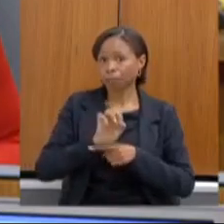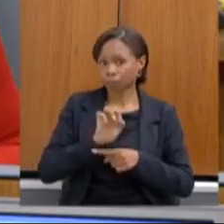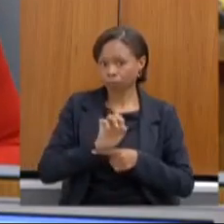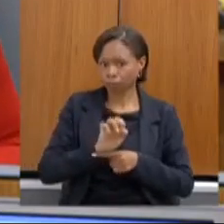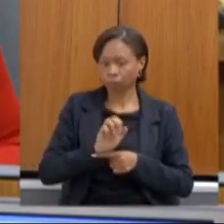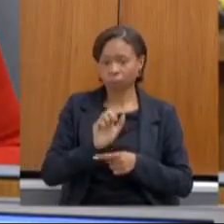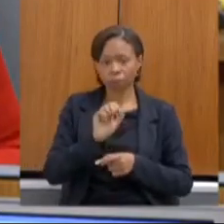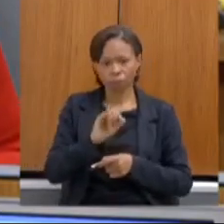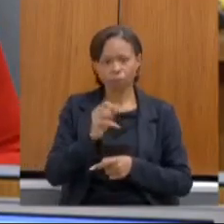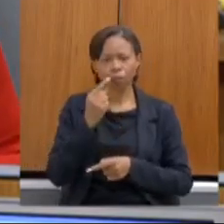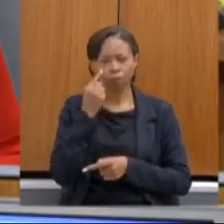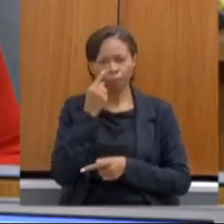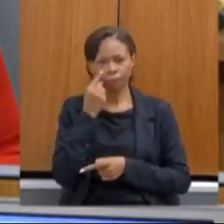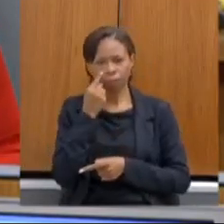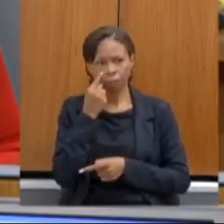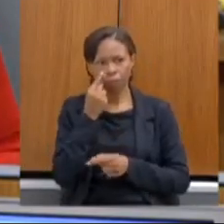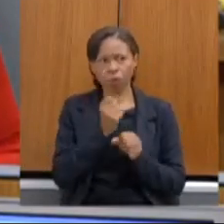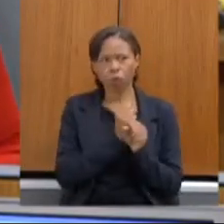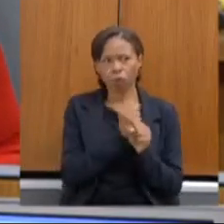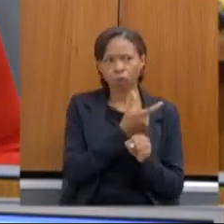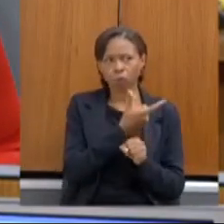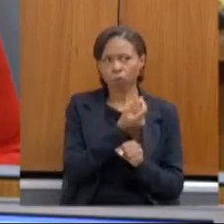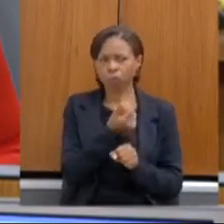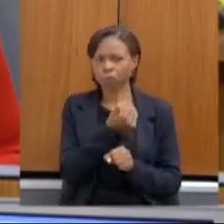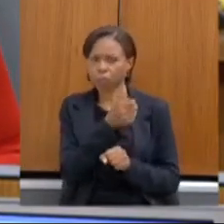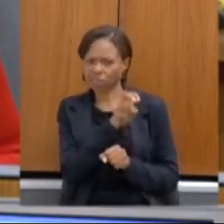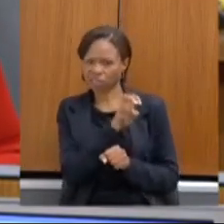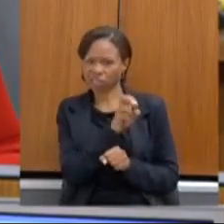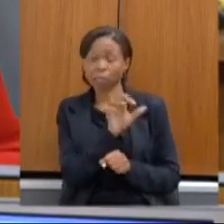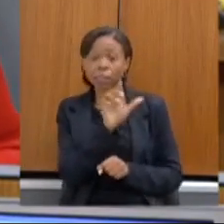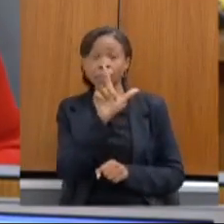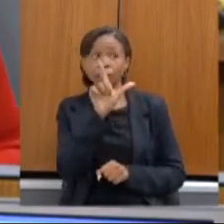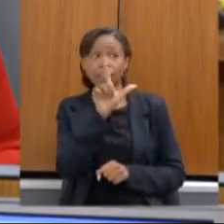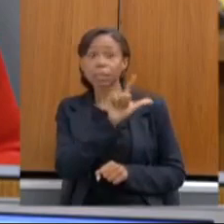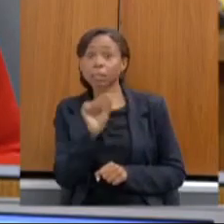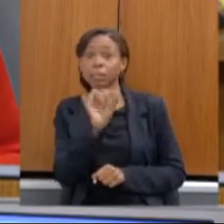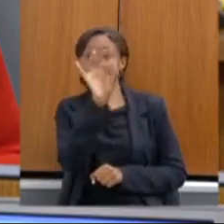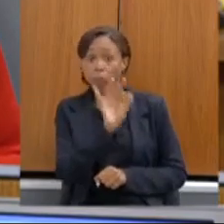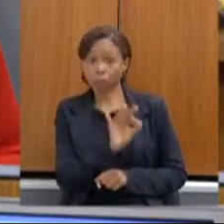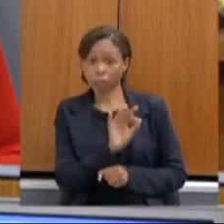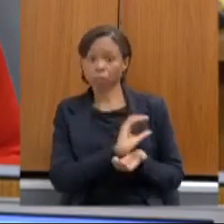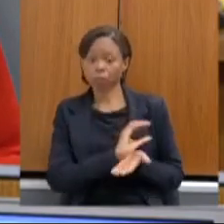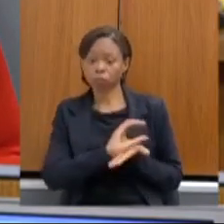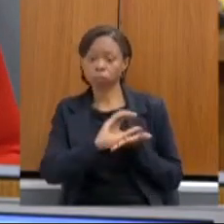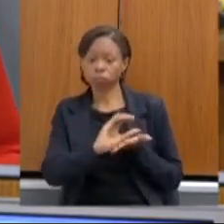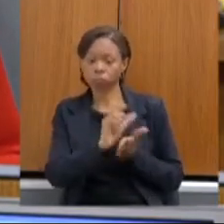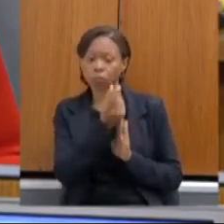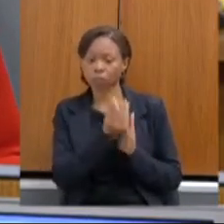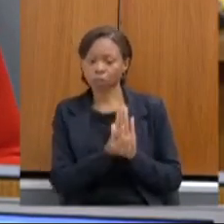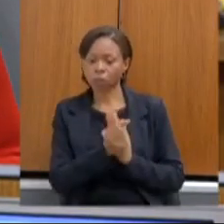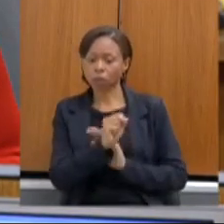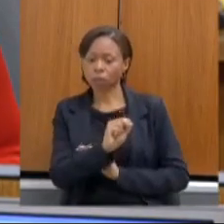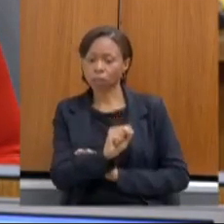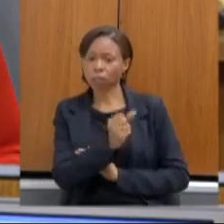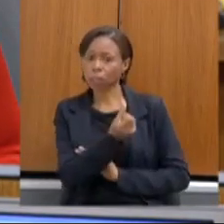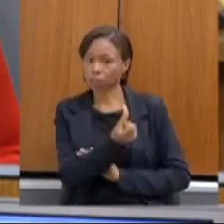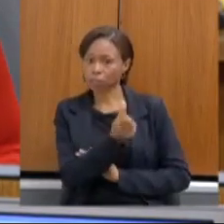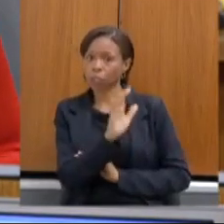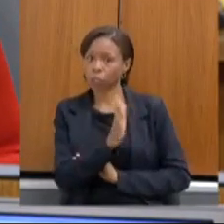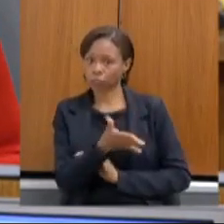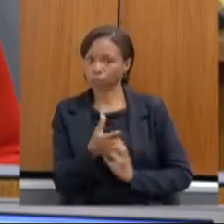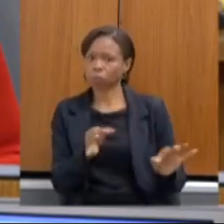então se nós pegarmos 2015 de 100 porcento foi empenhado do orçamento 86